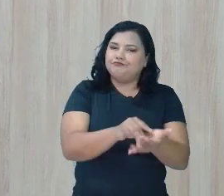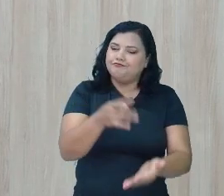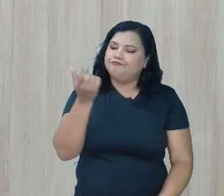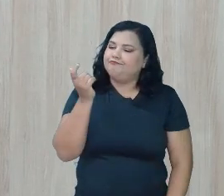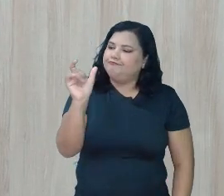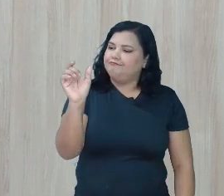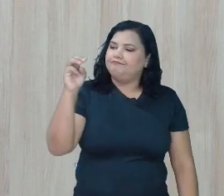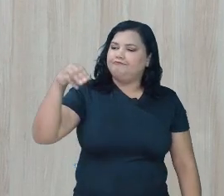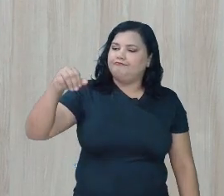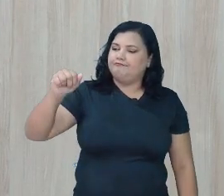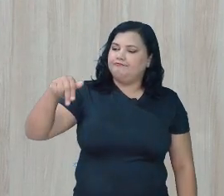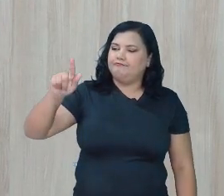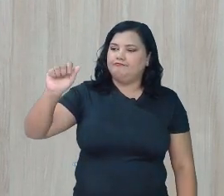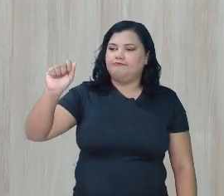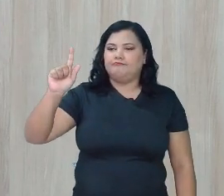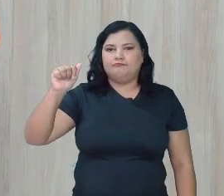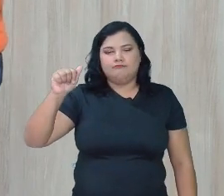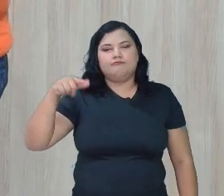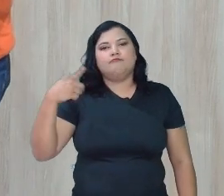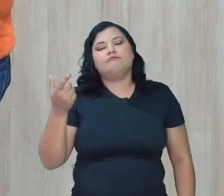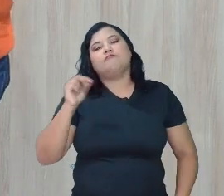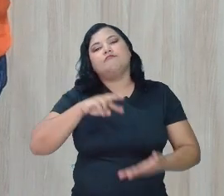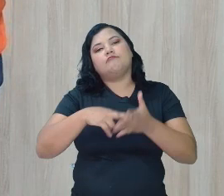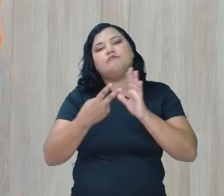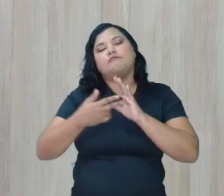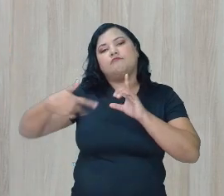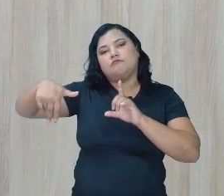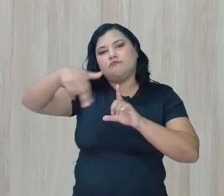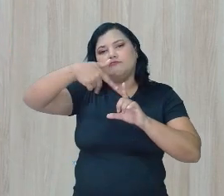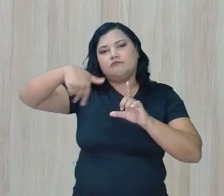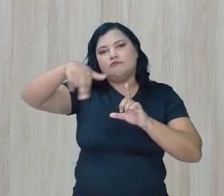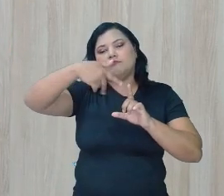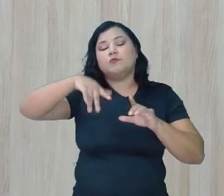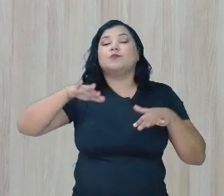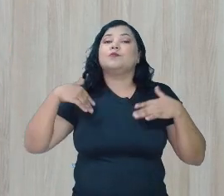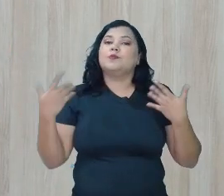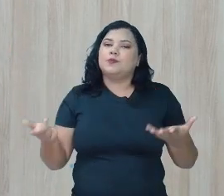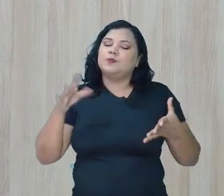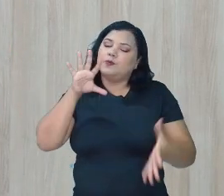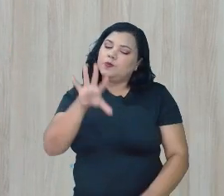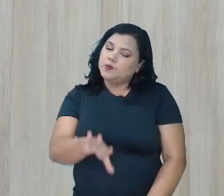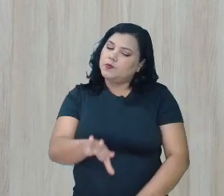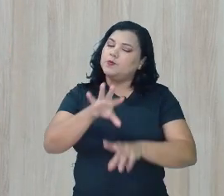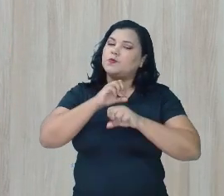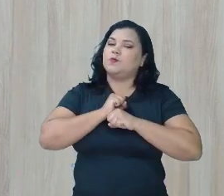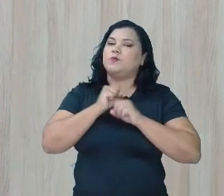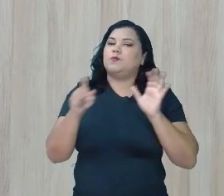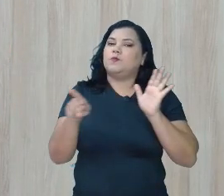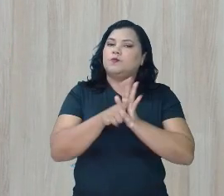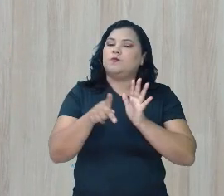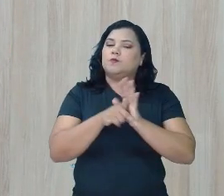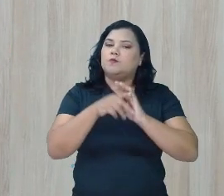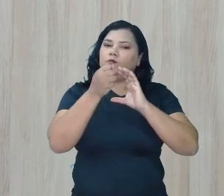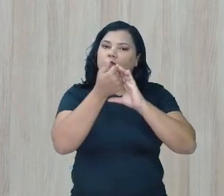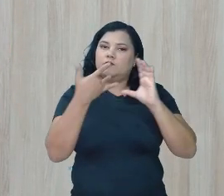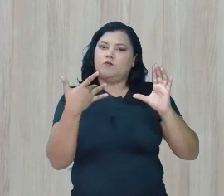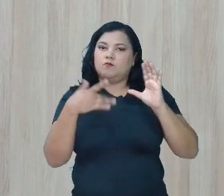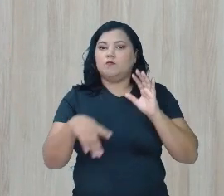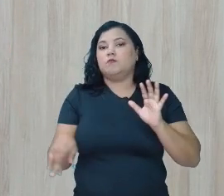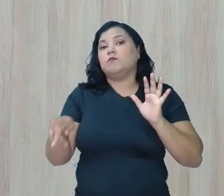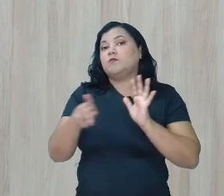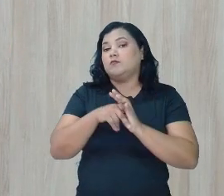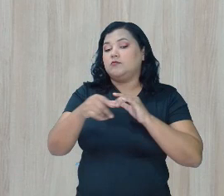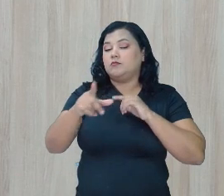termo mangá, que significa desenhos involuntários, assumisse, não é?